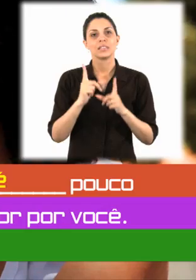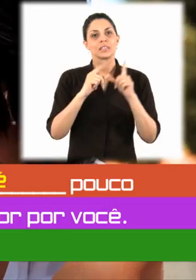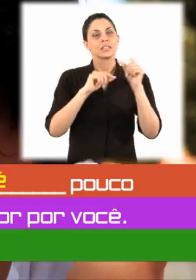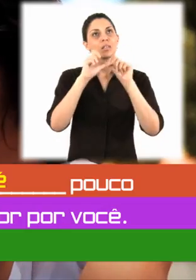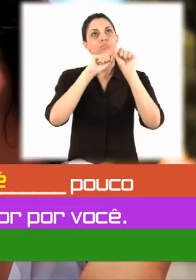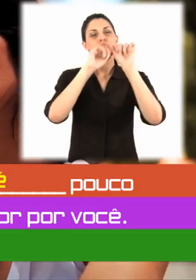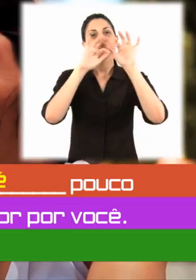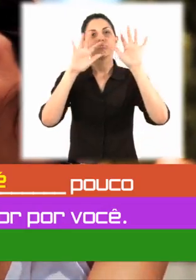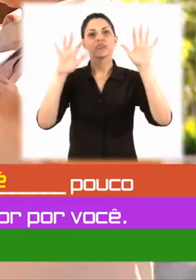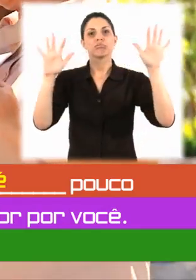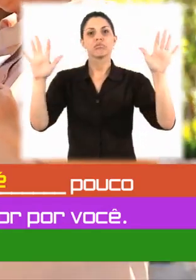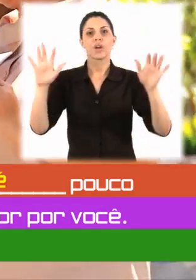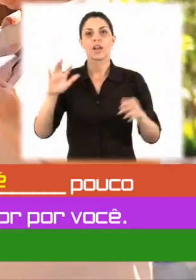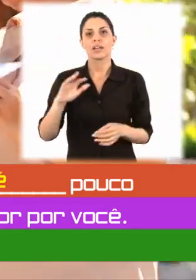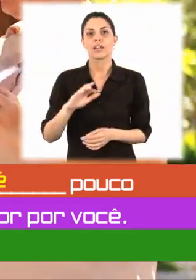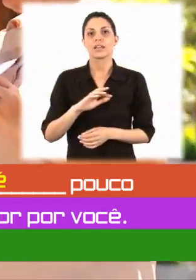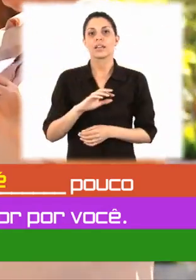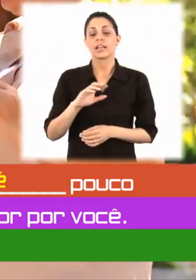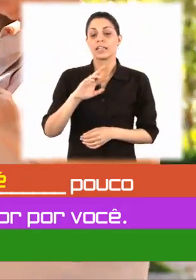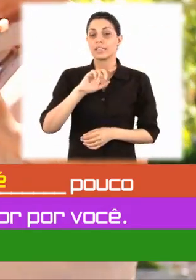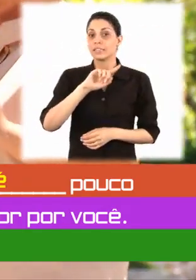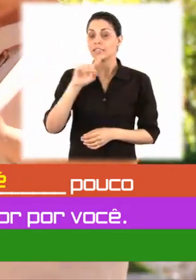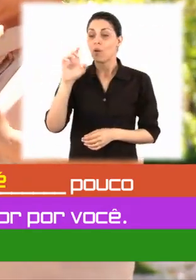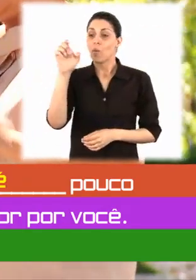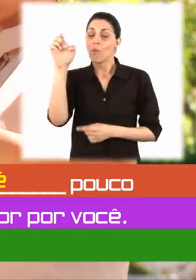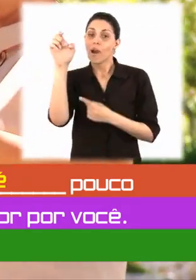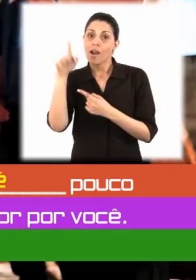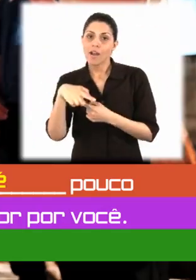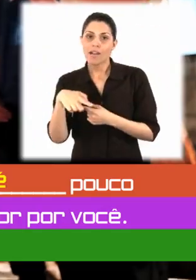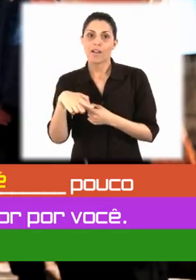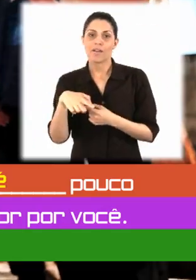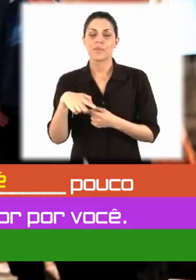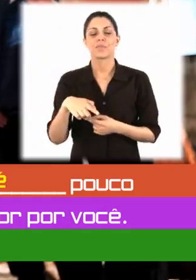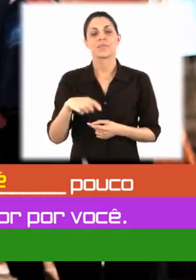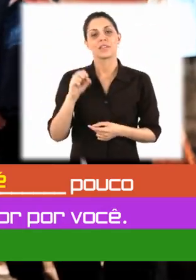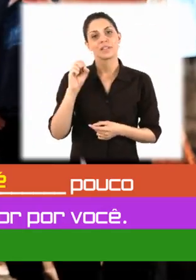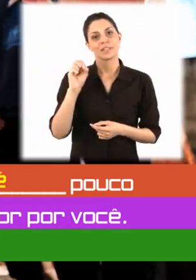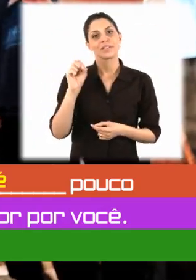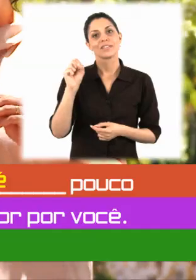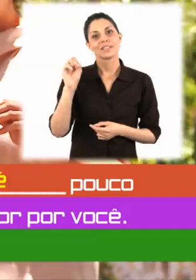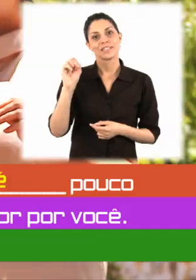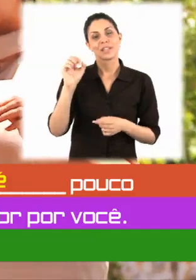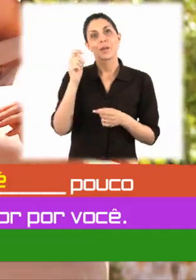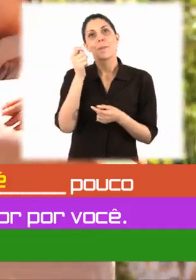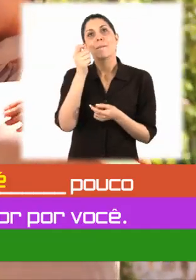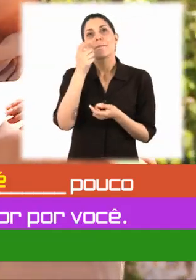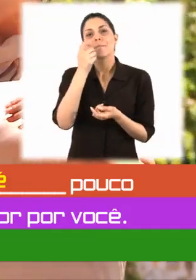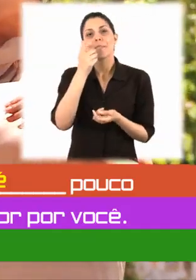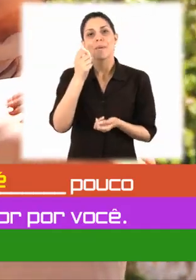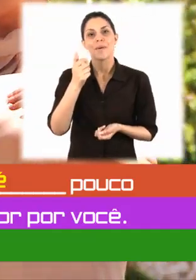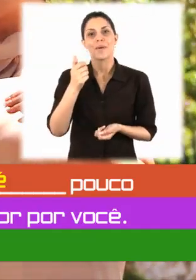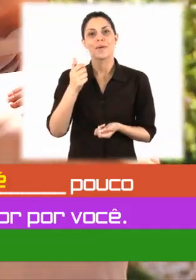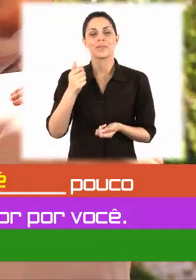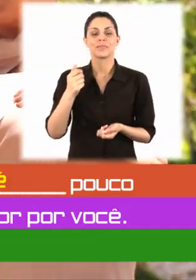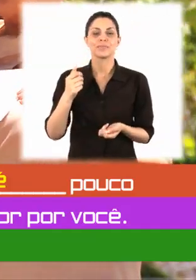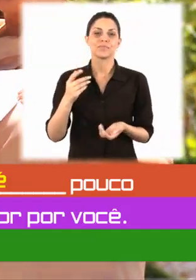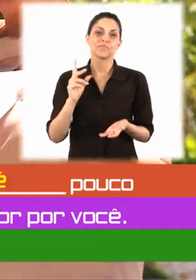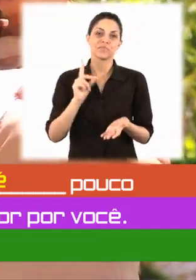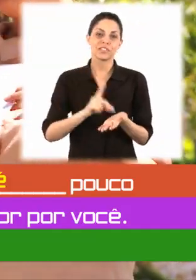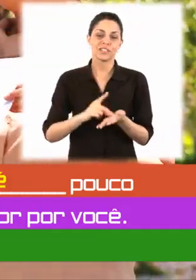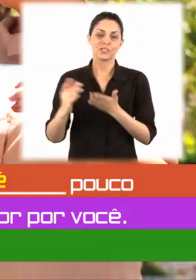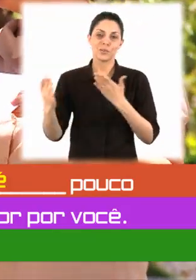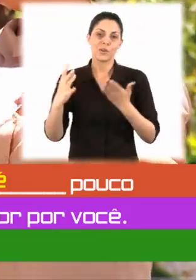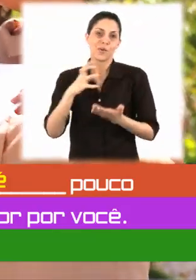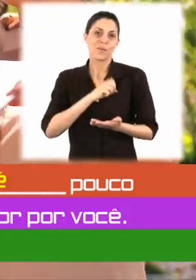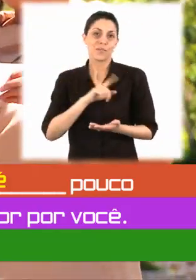Centenas de estrelas no céu é pouco comparado ao tamanho do amor que eu tenho por você. Centenas de estrelas do céu é pouco comparado ao tamanho de meu